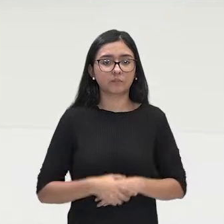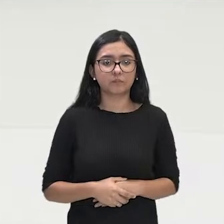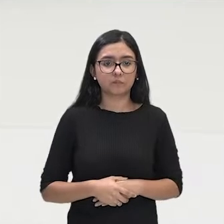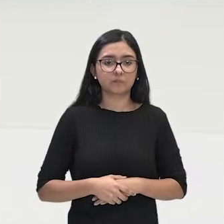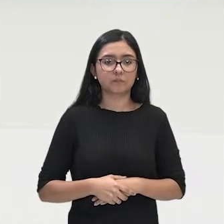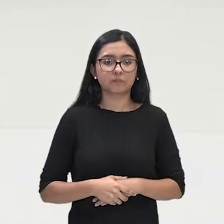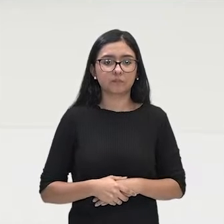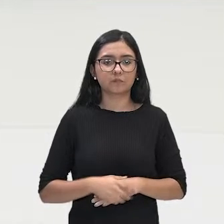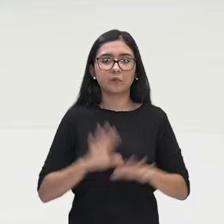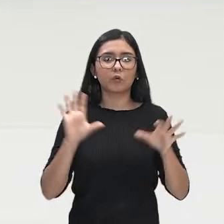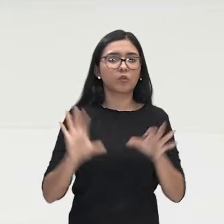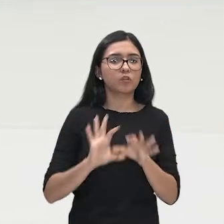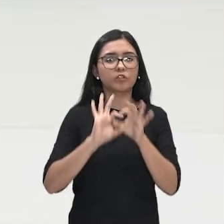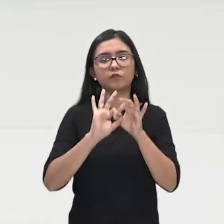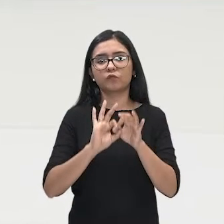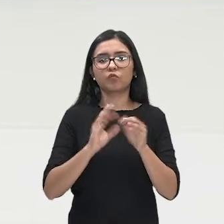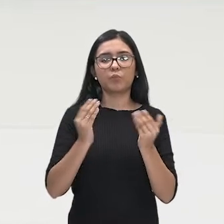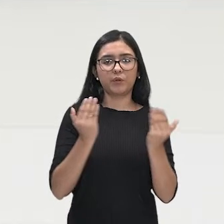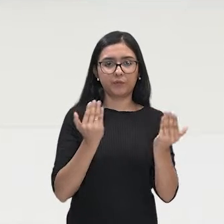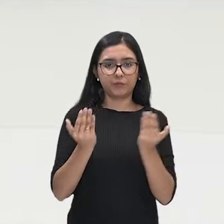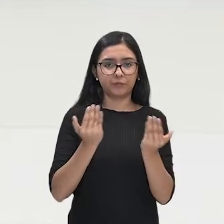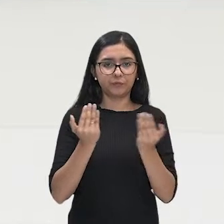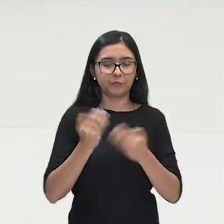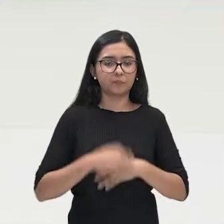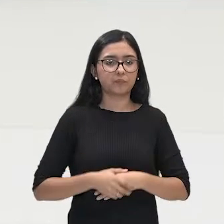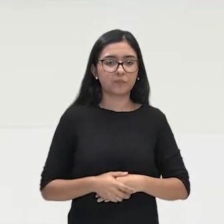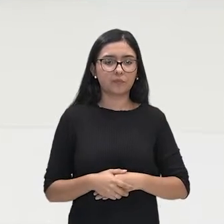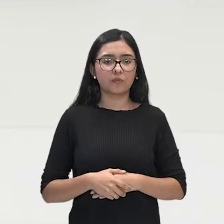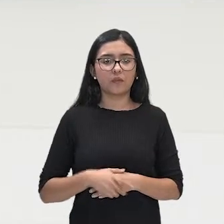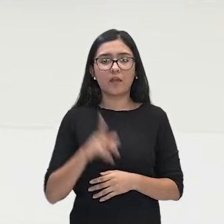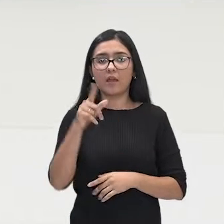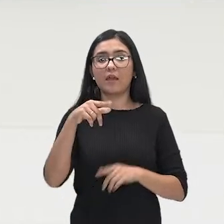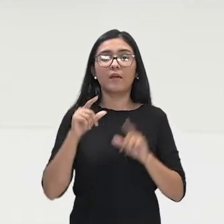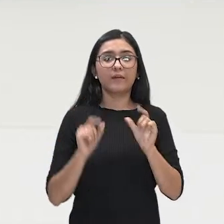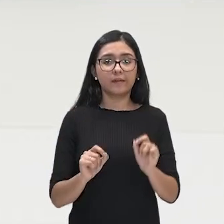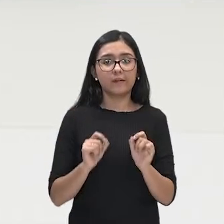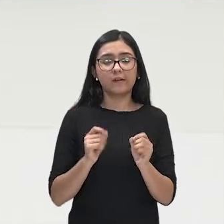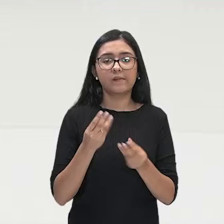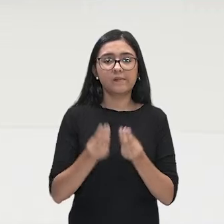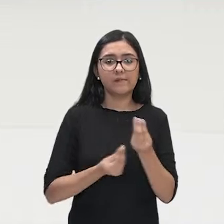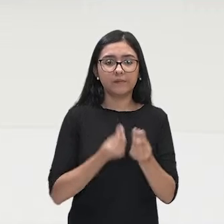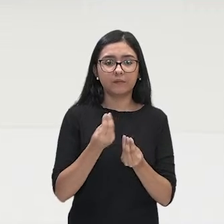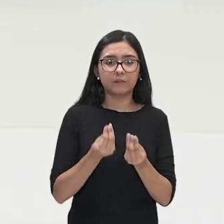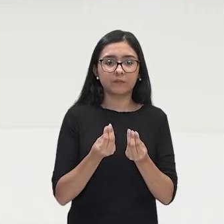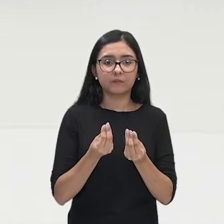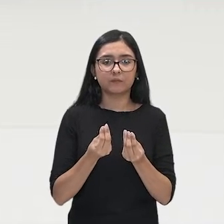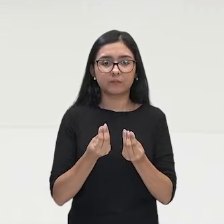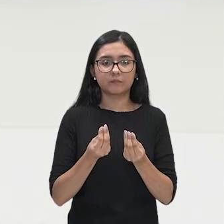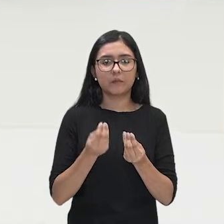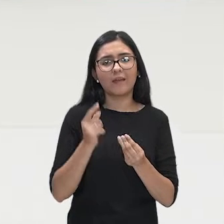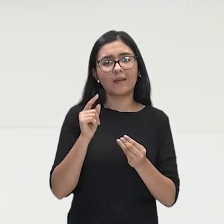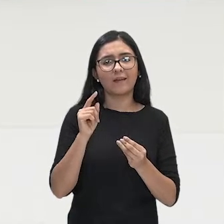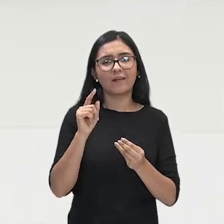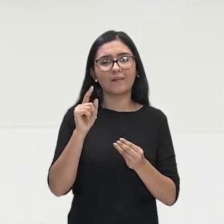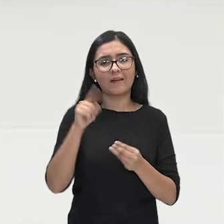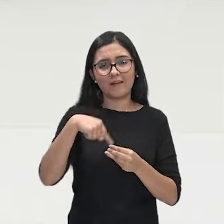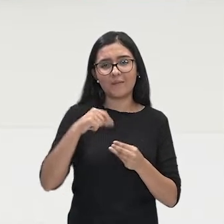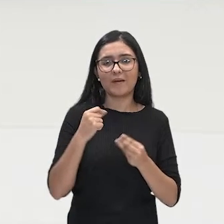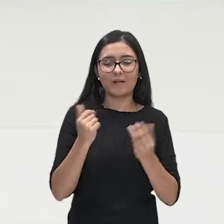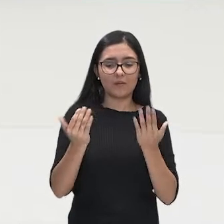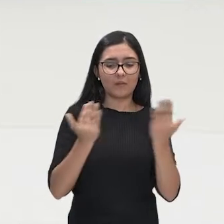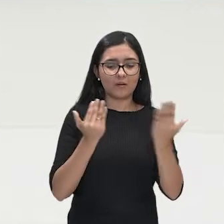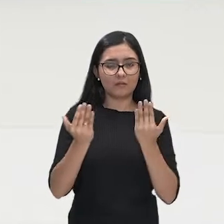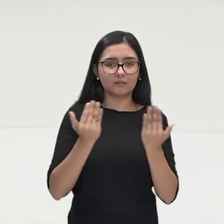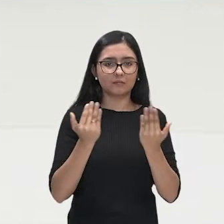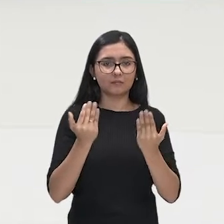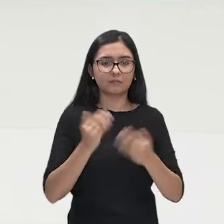de conectivo comparativo. Né? Ela é como um anjo. Isso é uma comparação. Já, né,